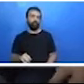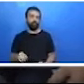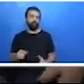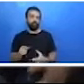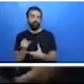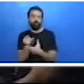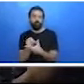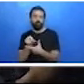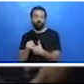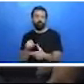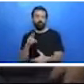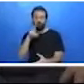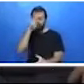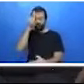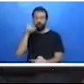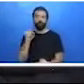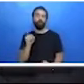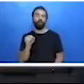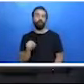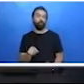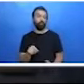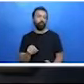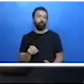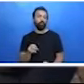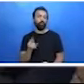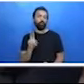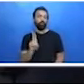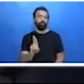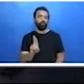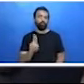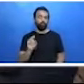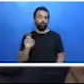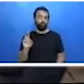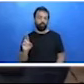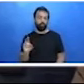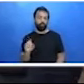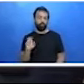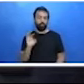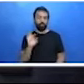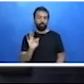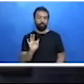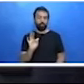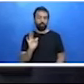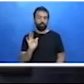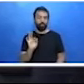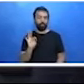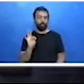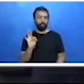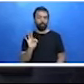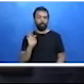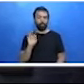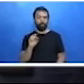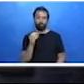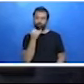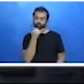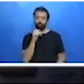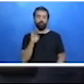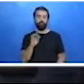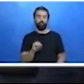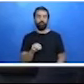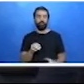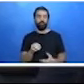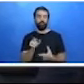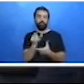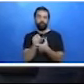é tu, batuque. Por favor, anote aqui, ó, entre parênteses aí na sua apostila também, tá?